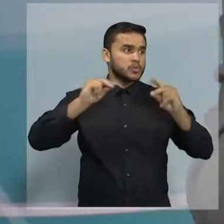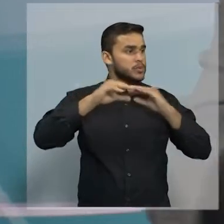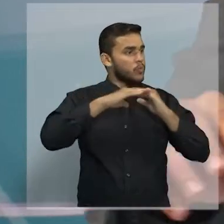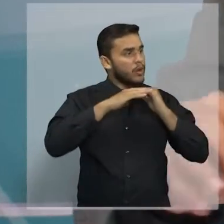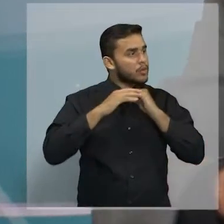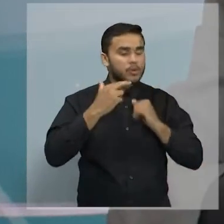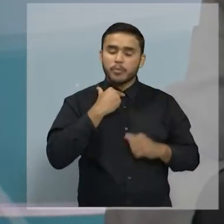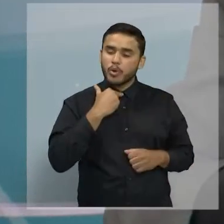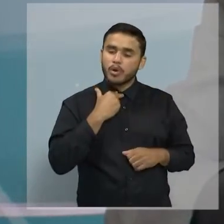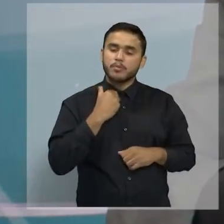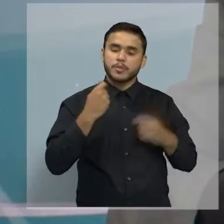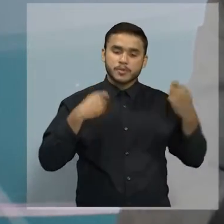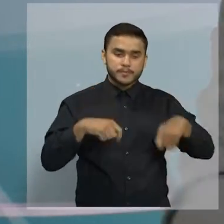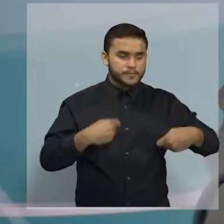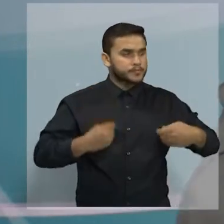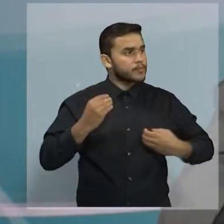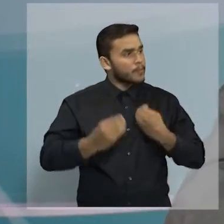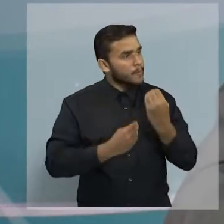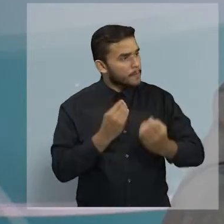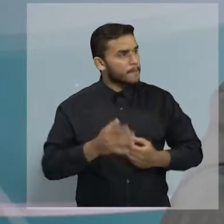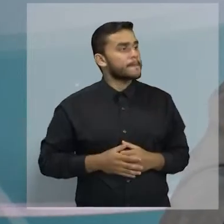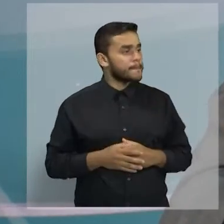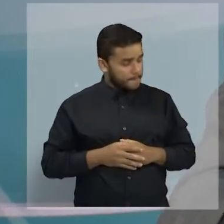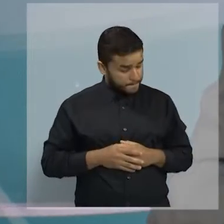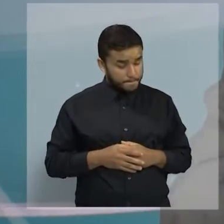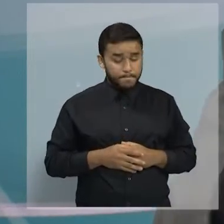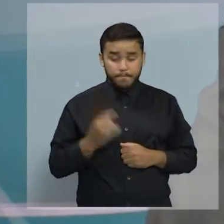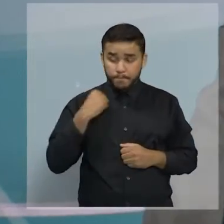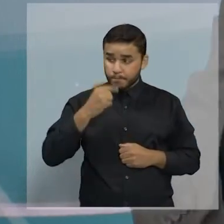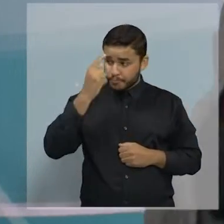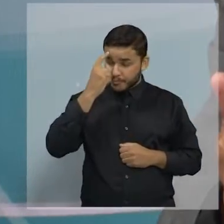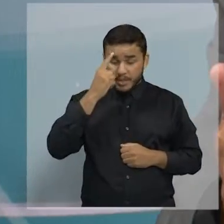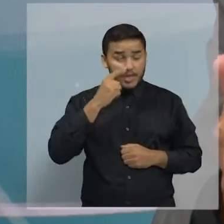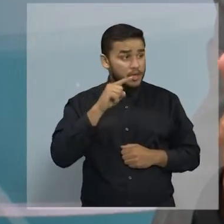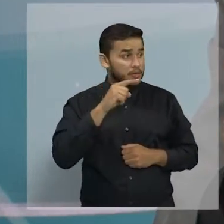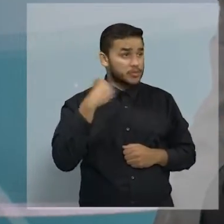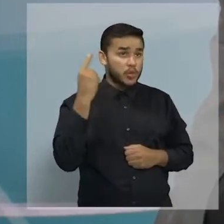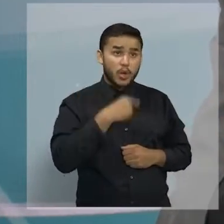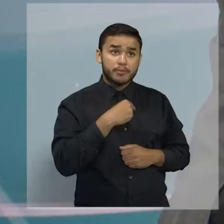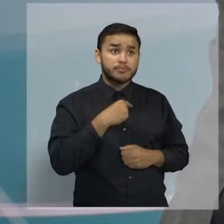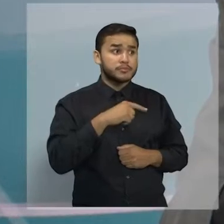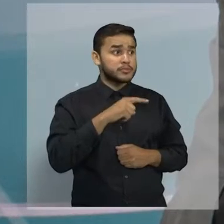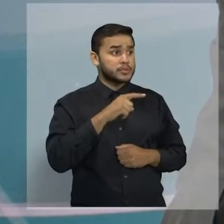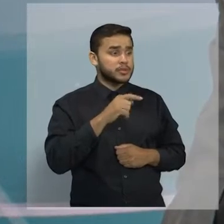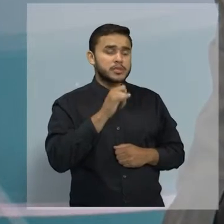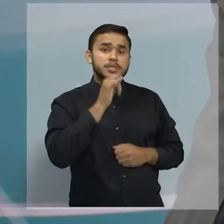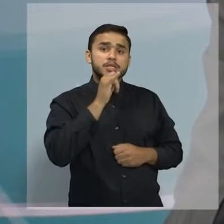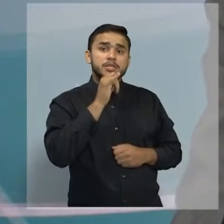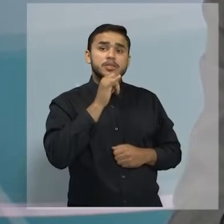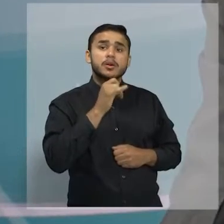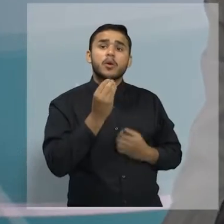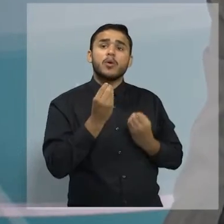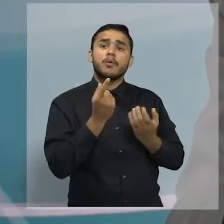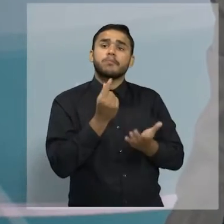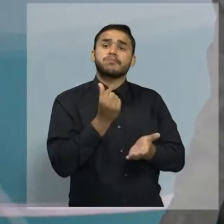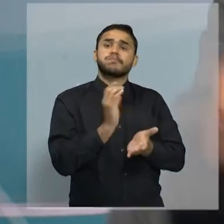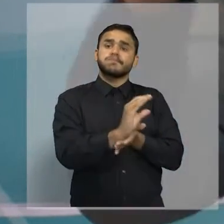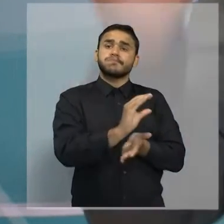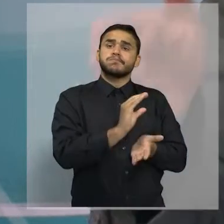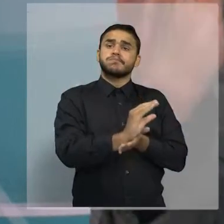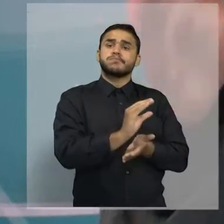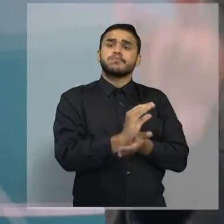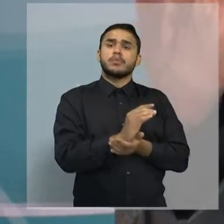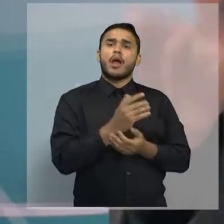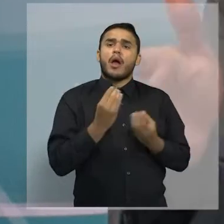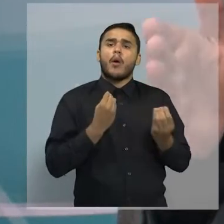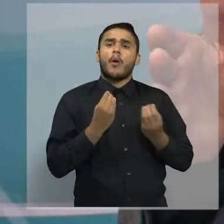previdenciário a partir desse conhecimento. Aliás, uma coisa que a gente tem pensado, né, ou não tem pensado, na alimentação do fundo. A gente só tem